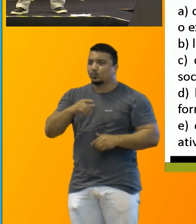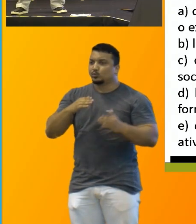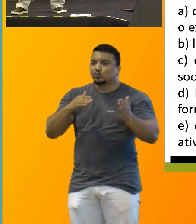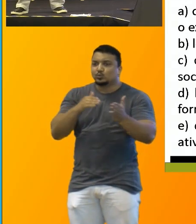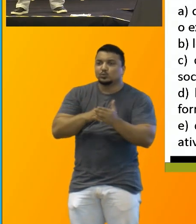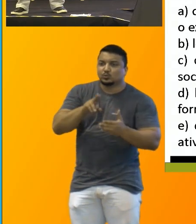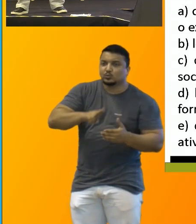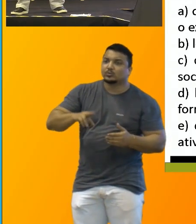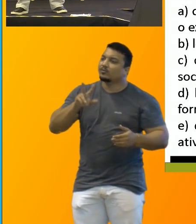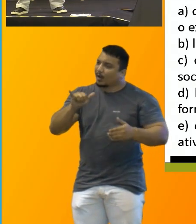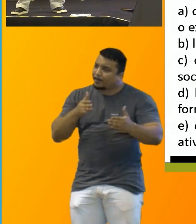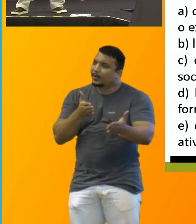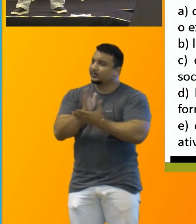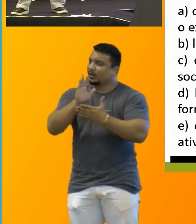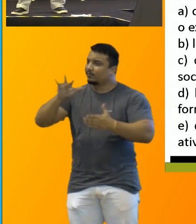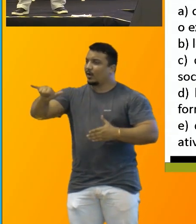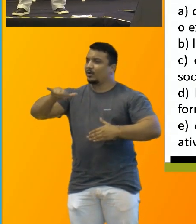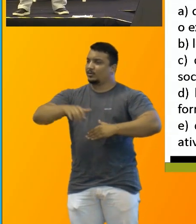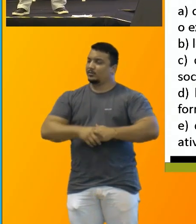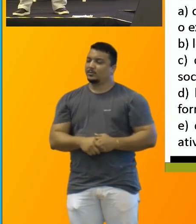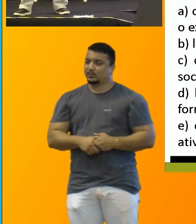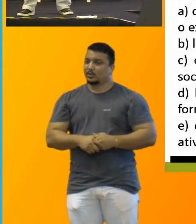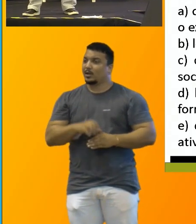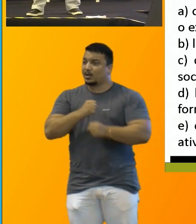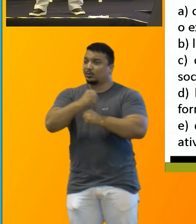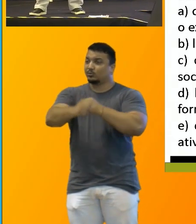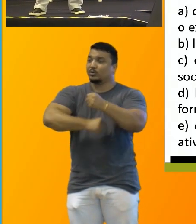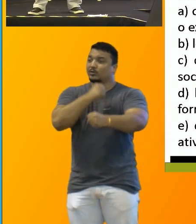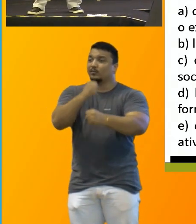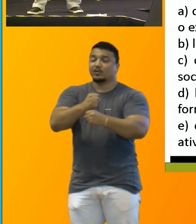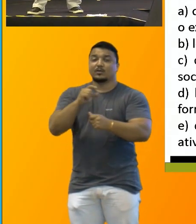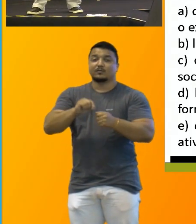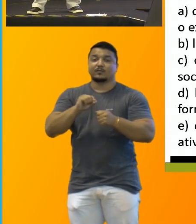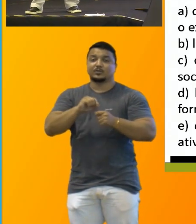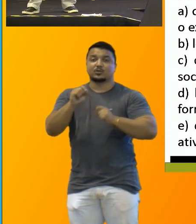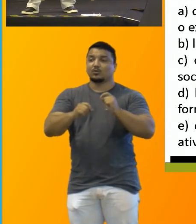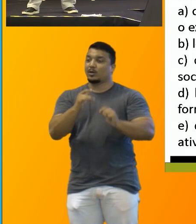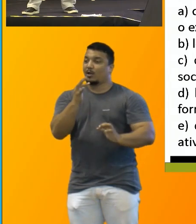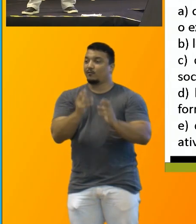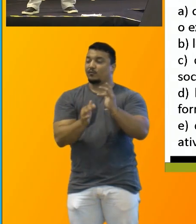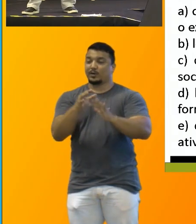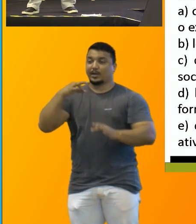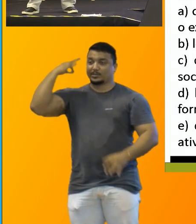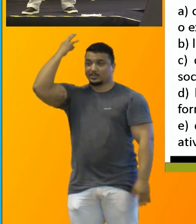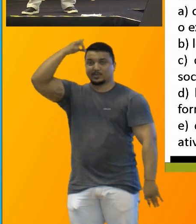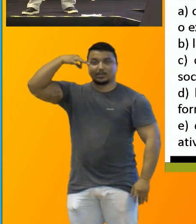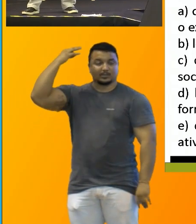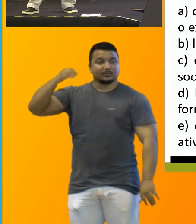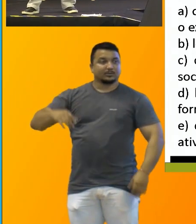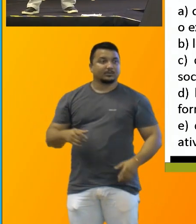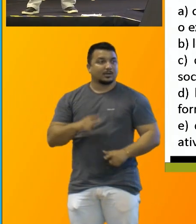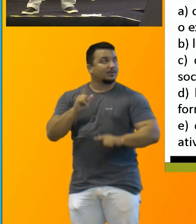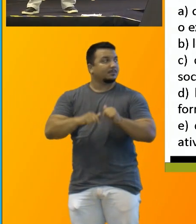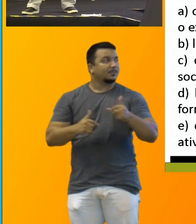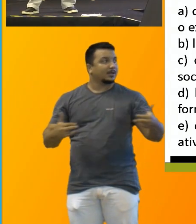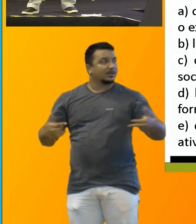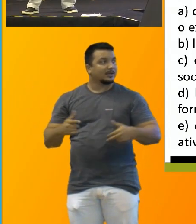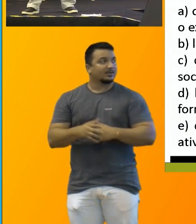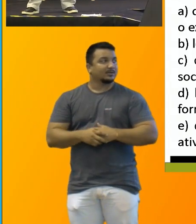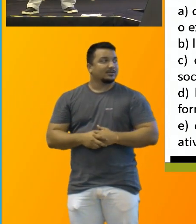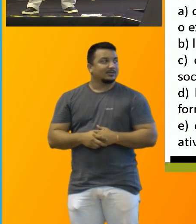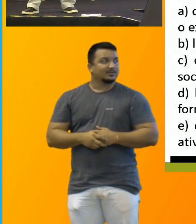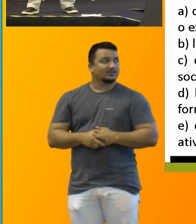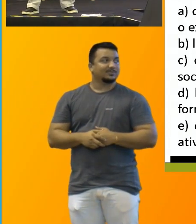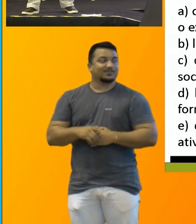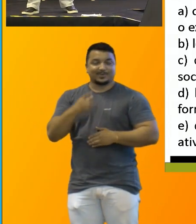usar, você vai passar. Ano que vem você vai fazer a fogueira santa. Esses materiais, não, você não vai fazer fogueira coisa